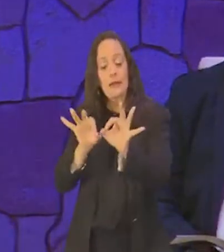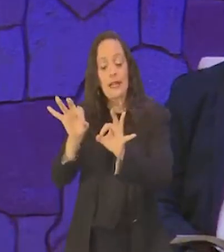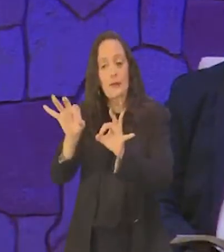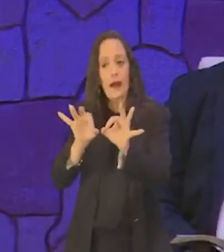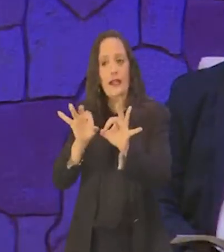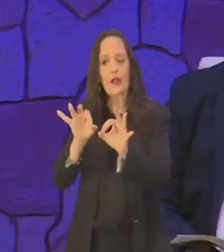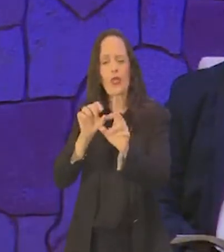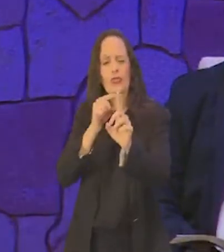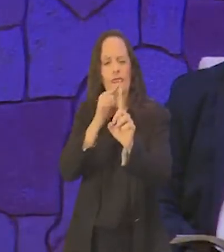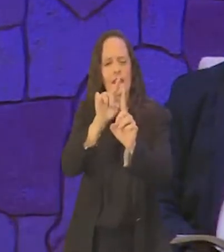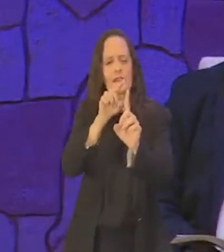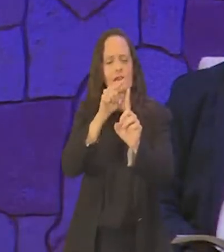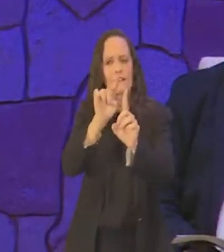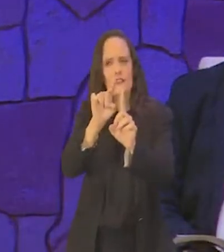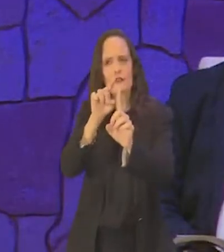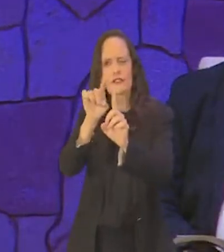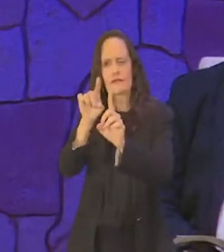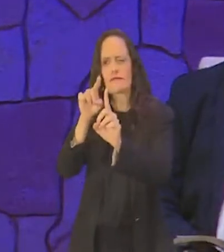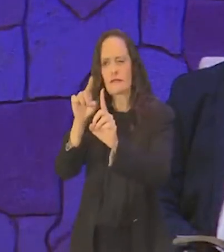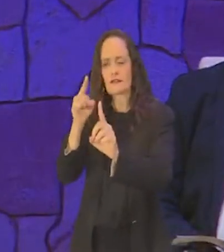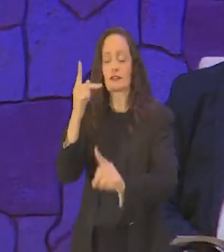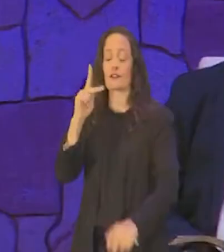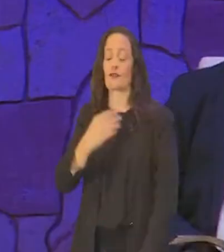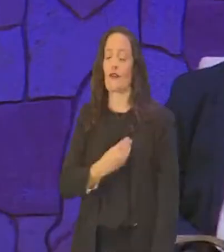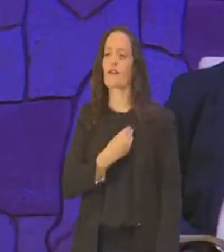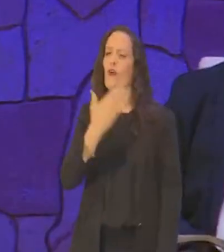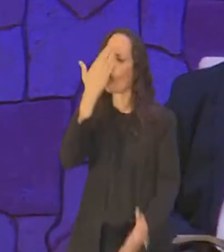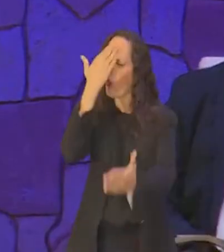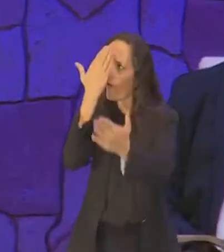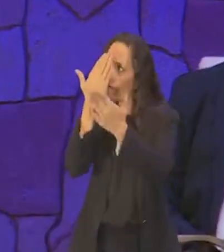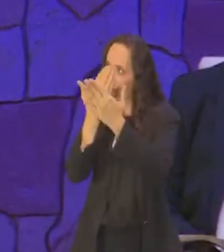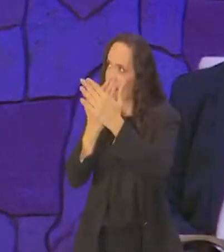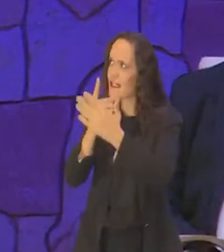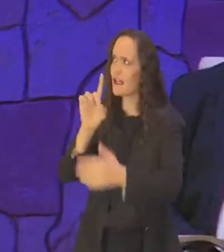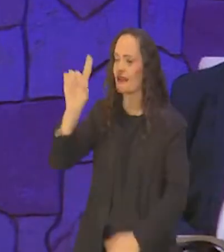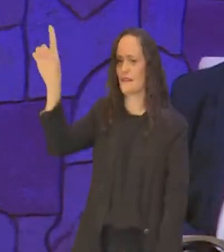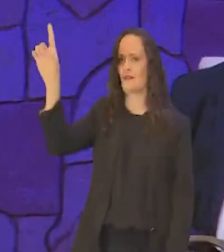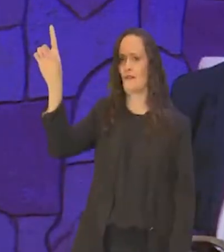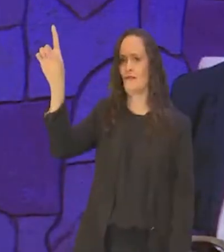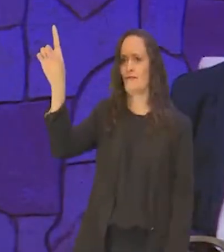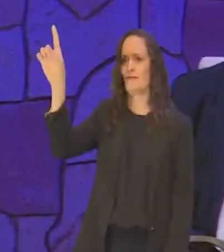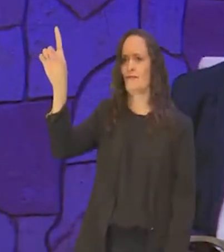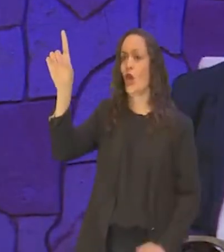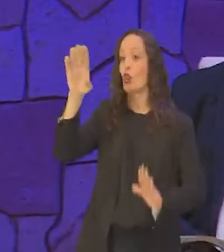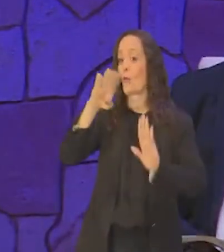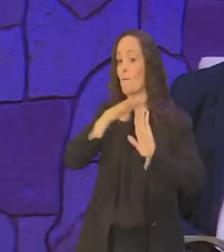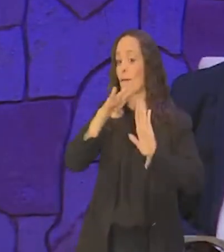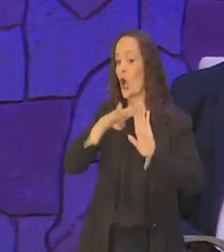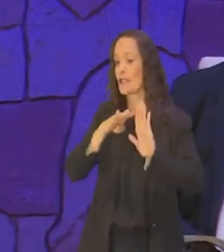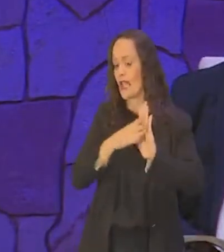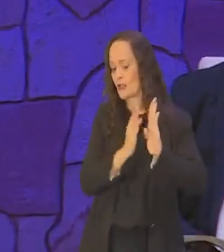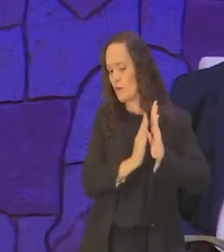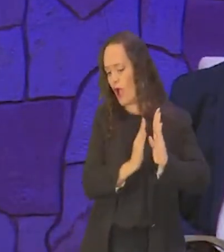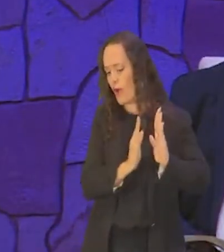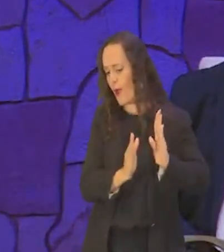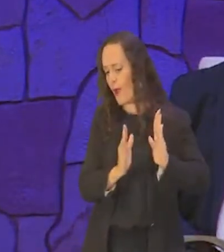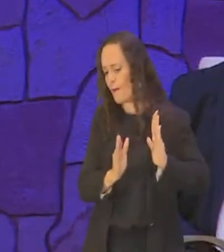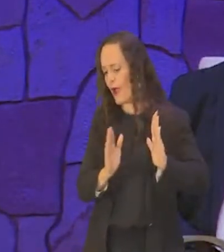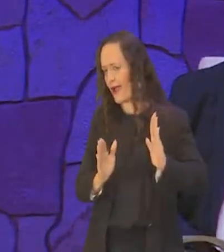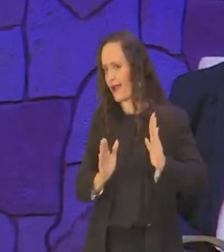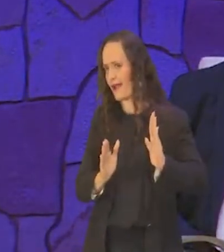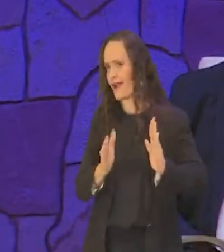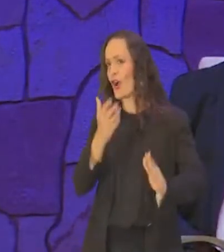os desafios da vida. Confie no processo. O Senhor, o